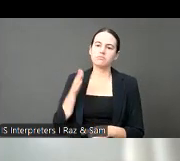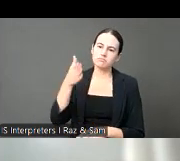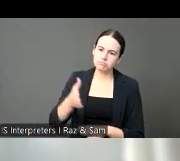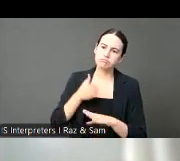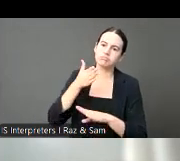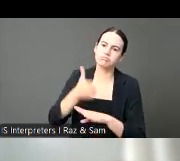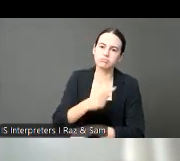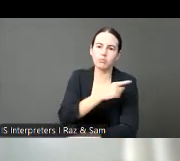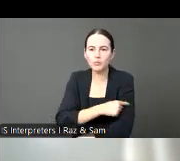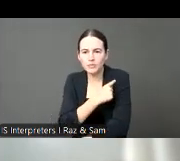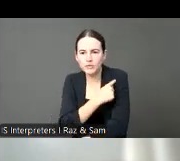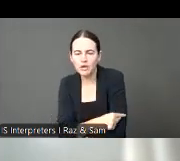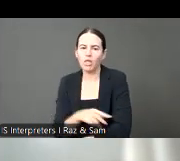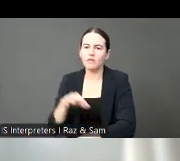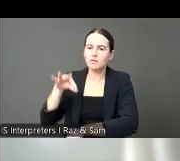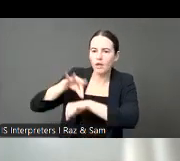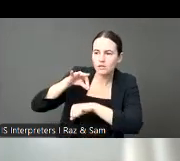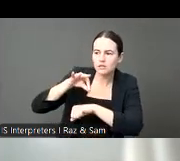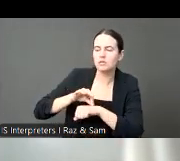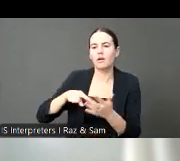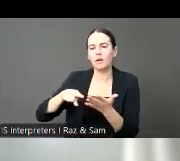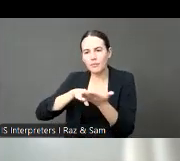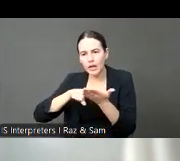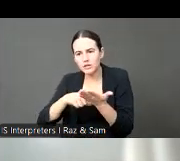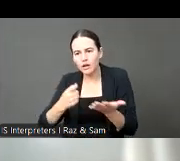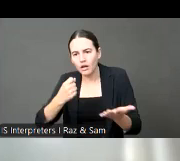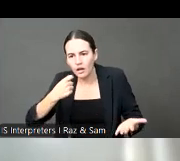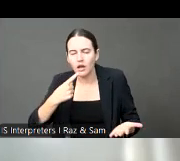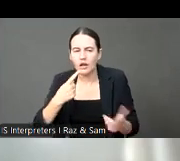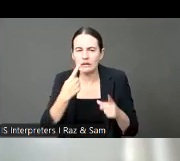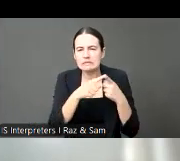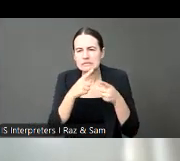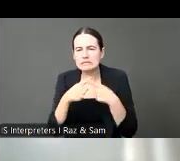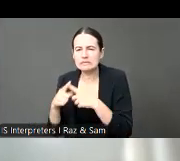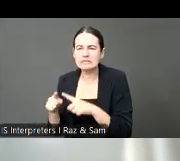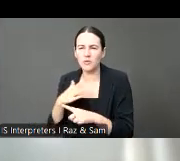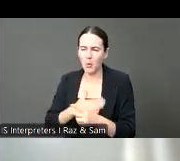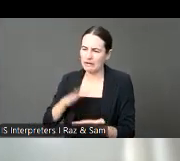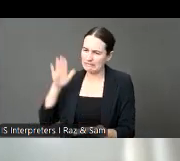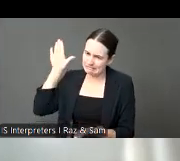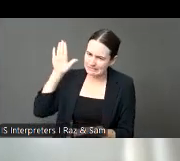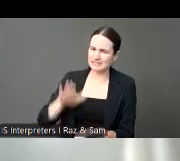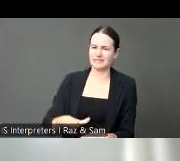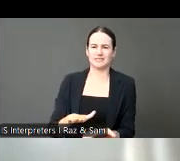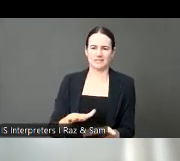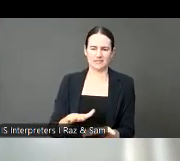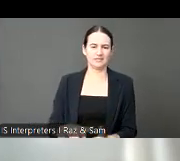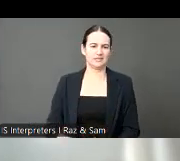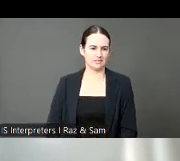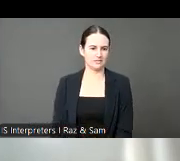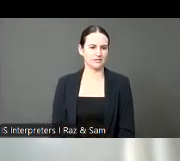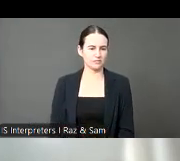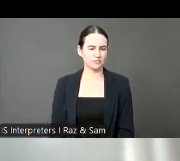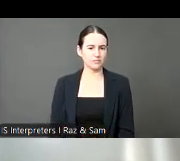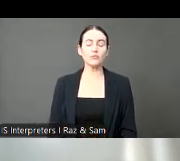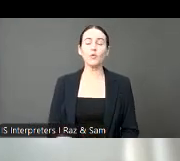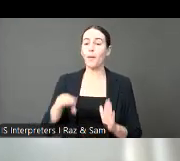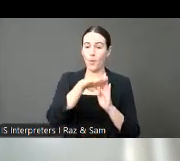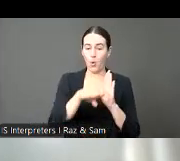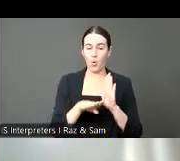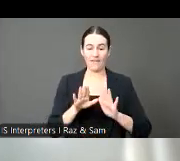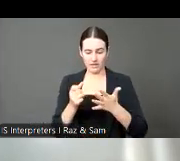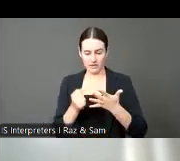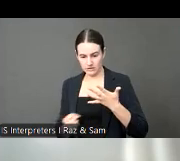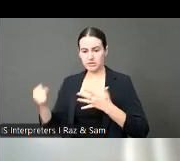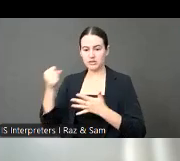vulnerabilizadas. Quais as doenças que o programa tem prioridade? Então, o programa, como eu falei, ele